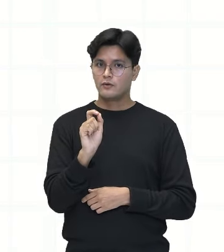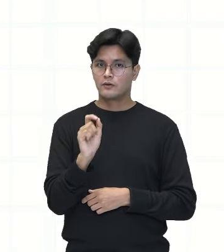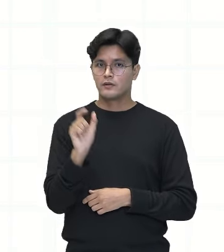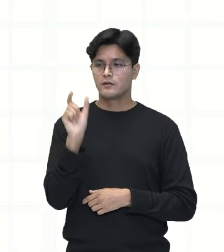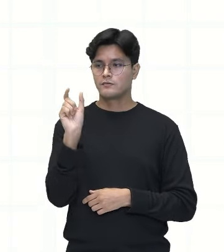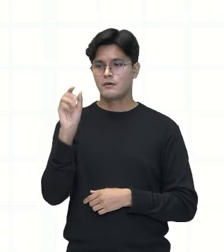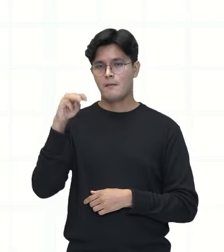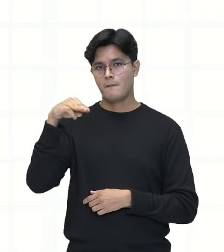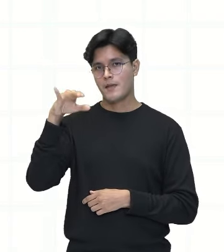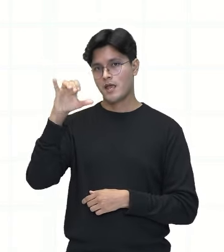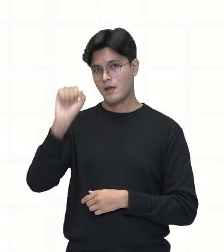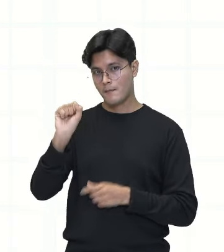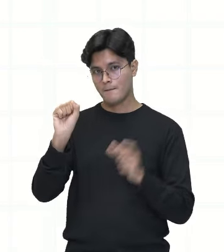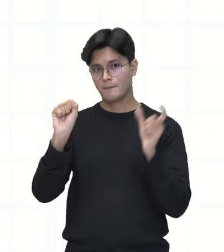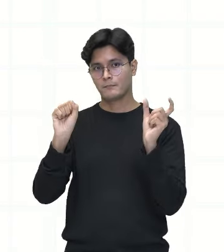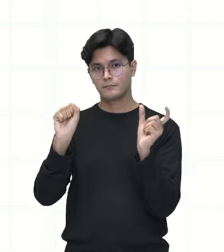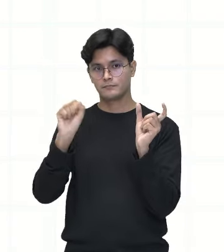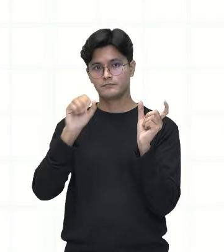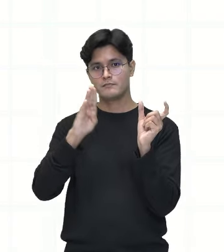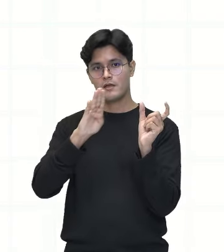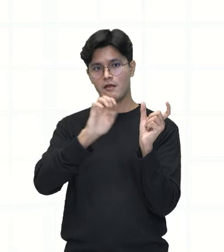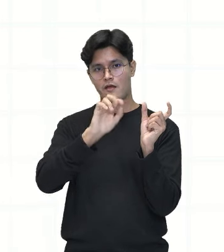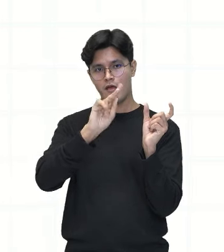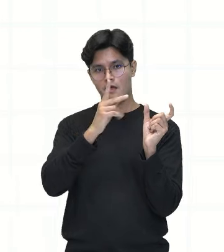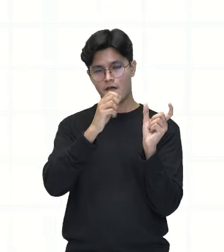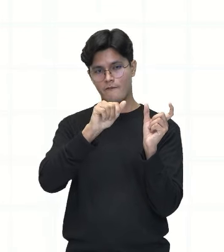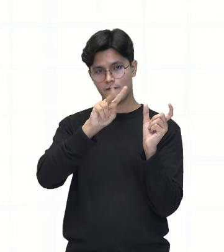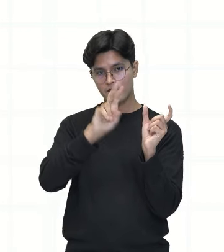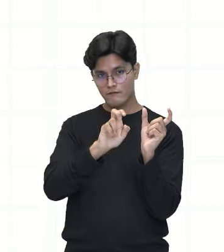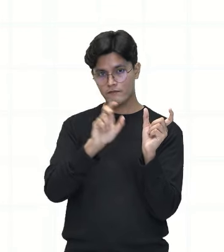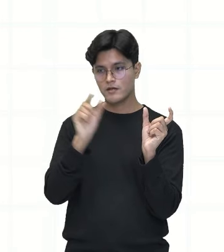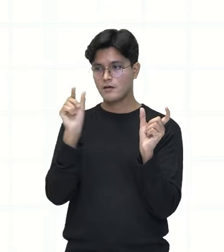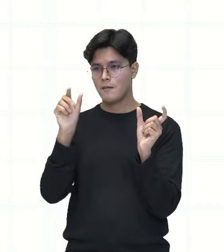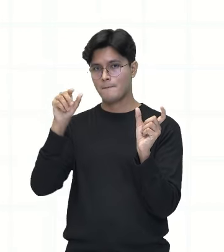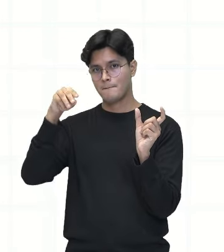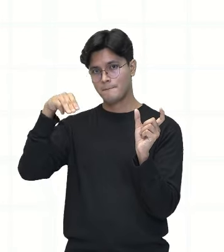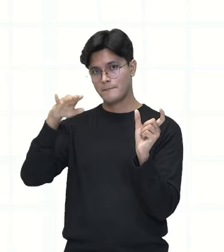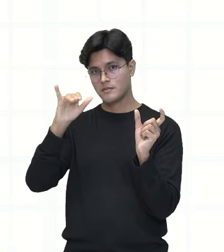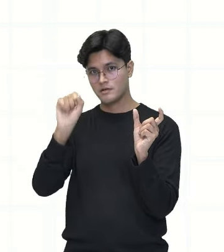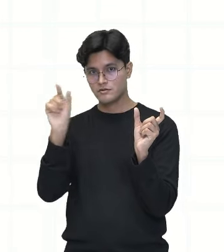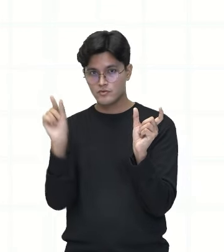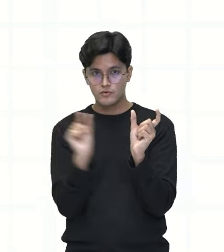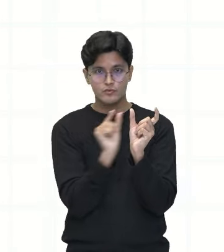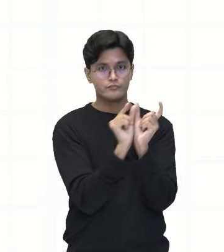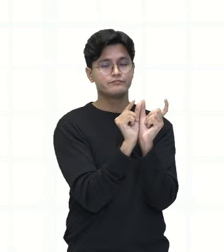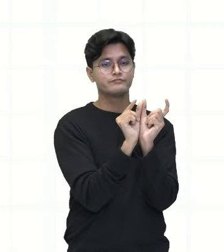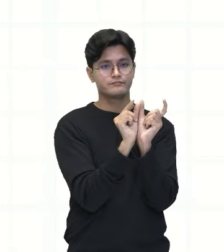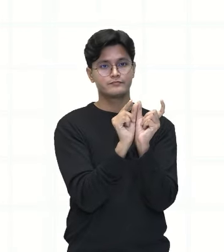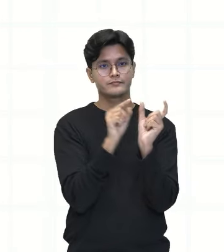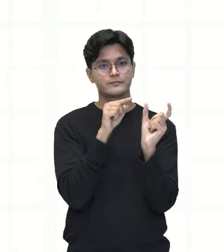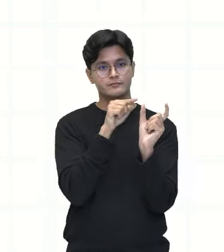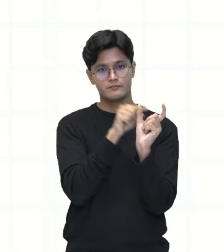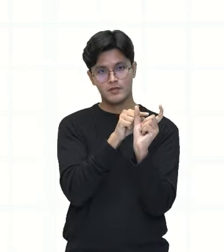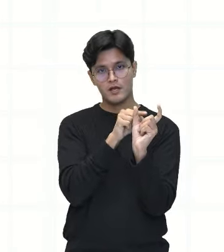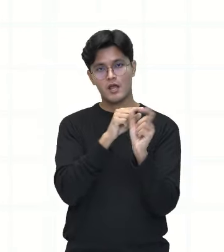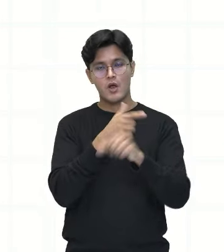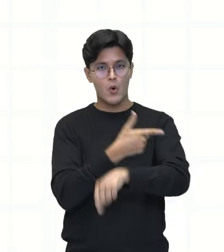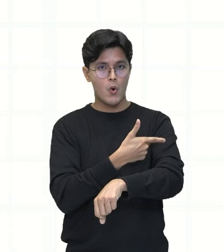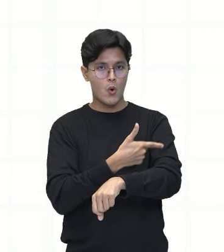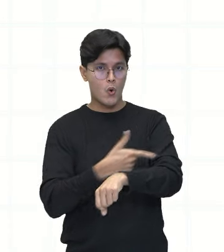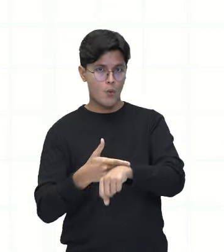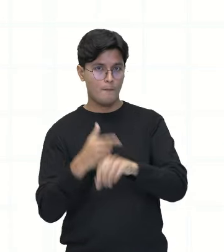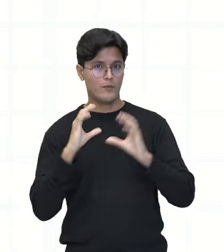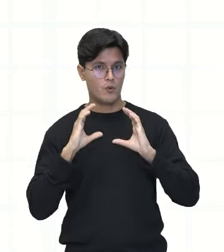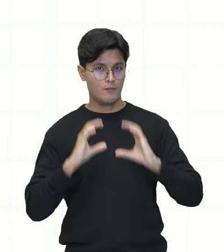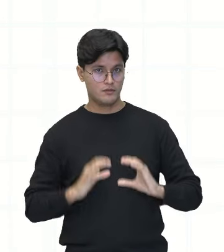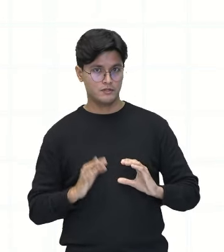miss. Misbehave. Misbehave. A palavra behave é comportamento. Quando eu coloquei o